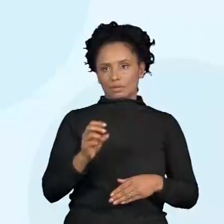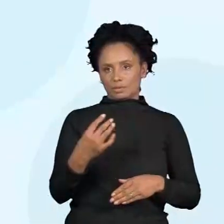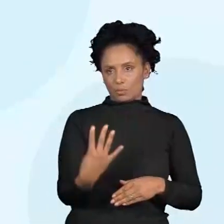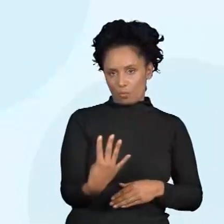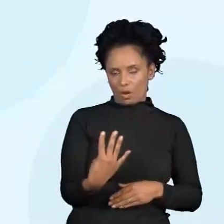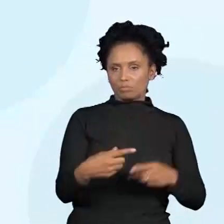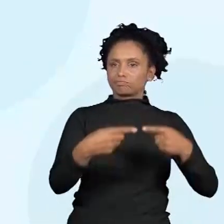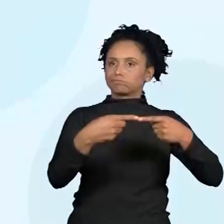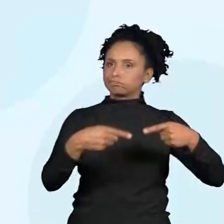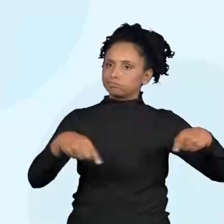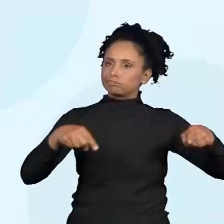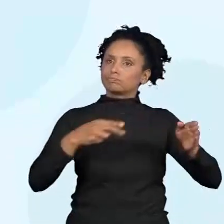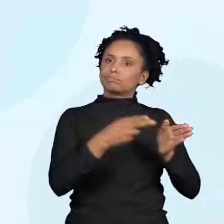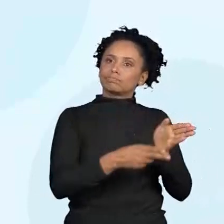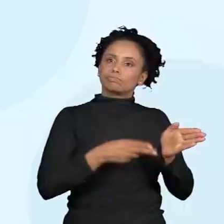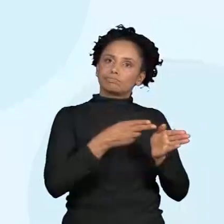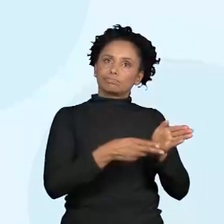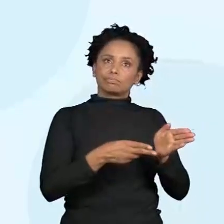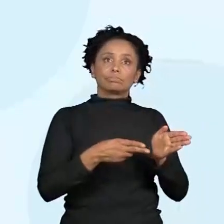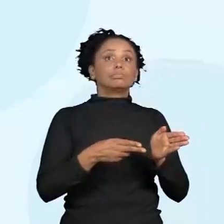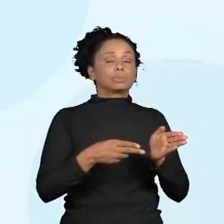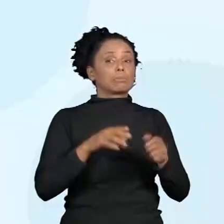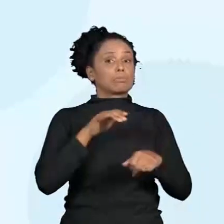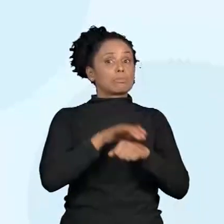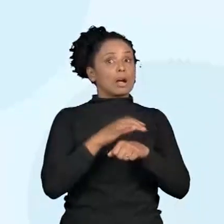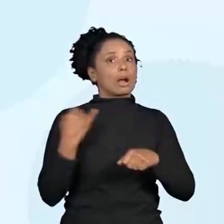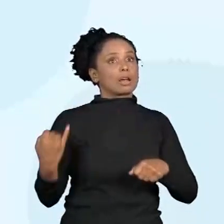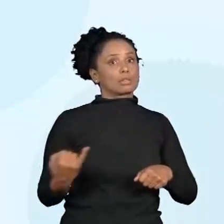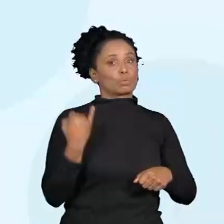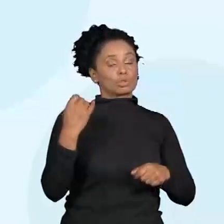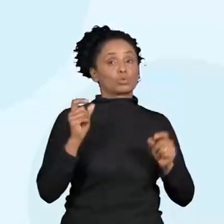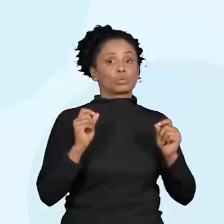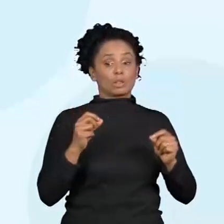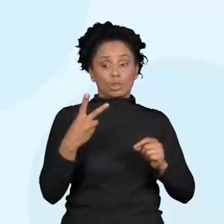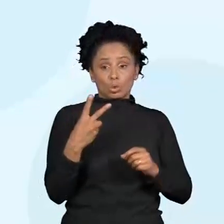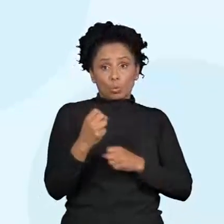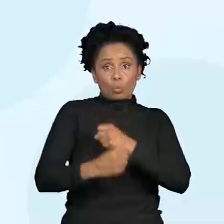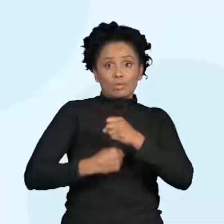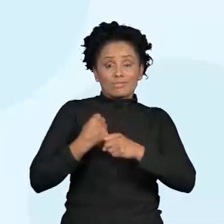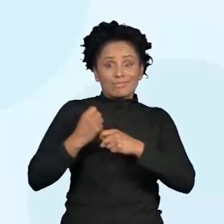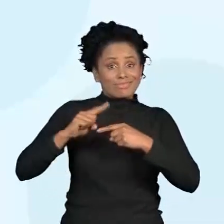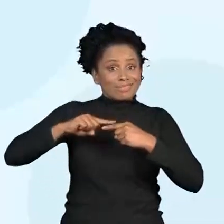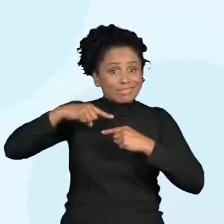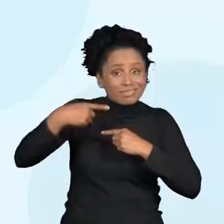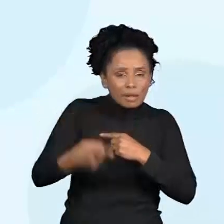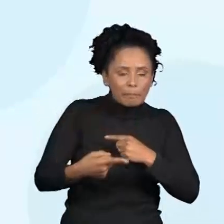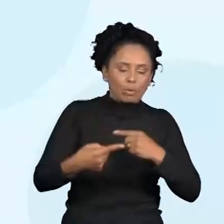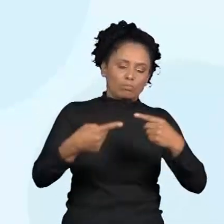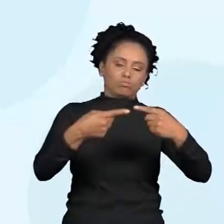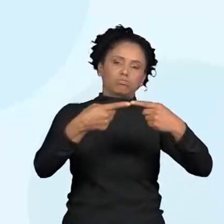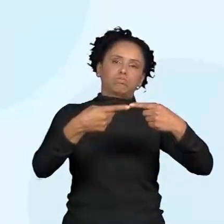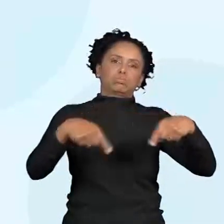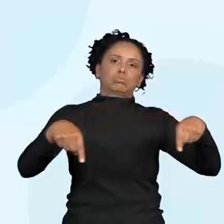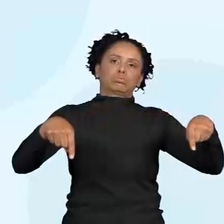1854. Então, depois da pedra fundamental, quase 2 anos depois, foi inaugurado